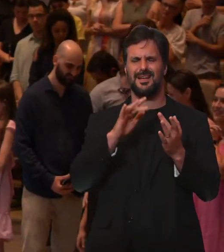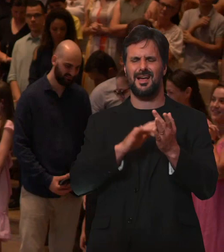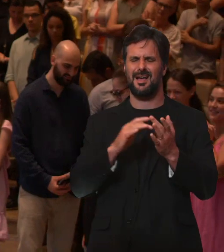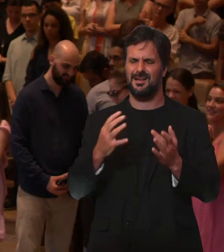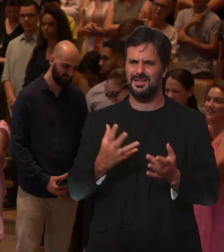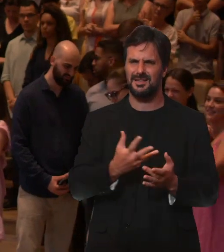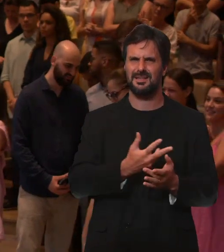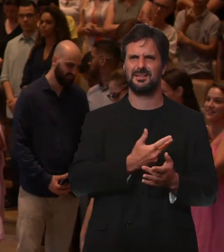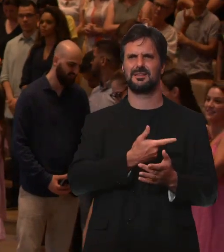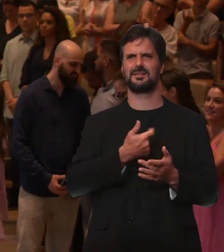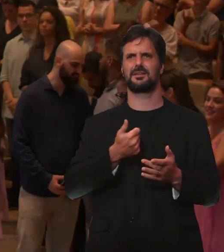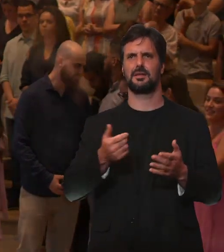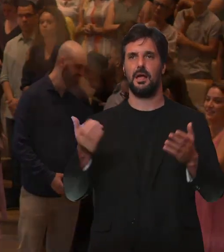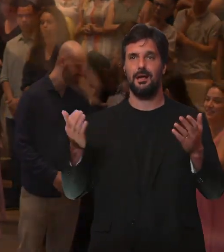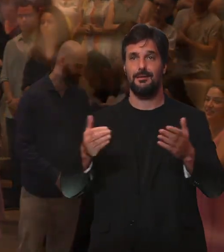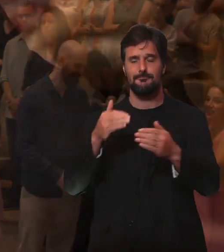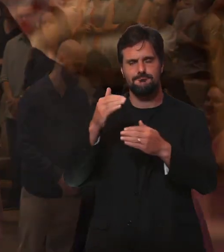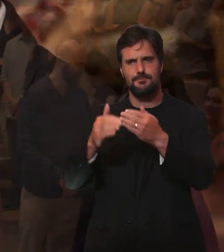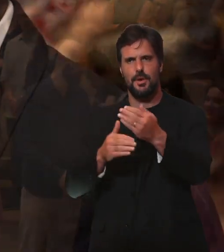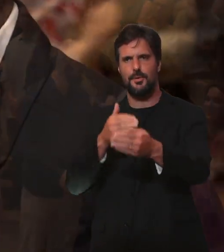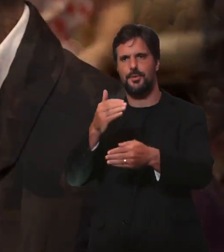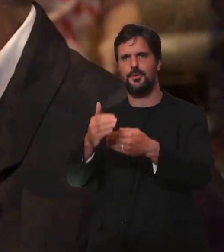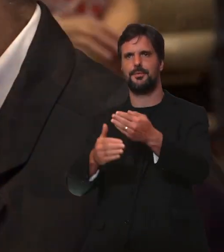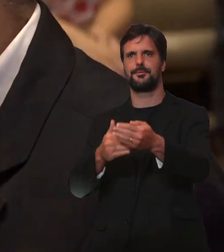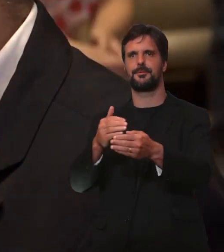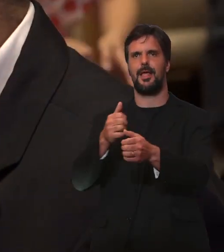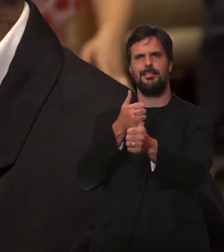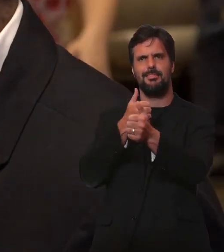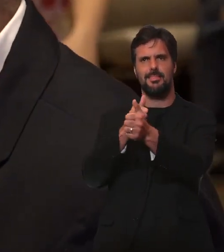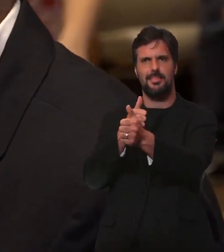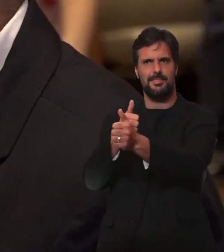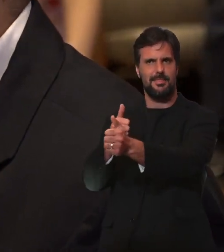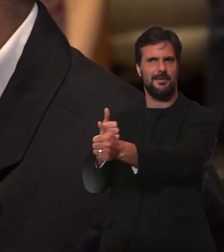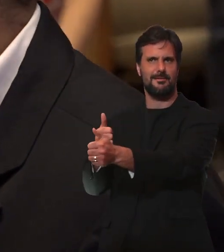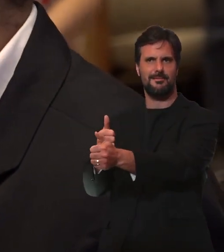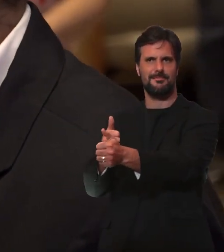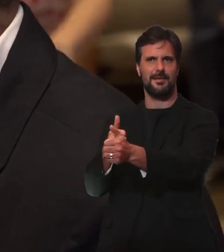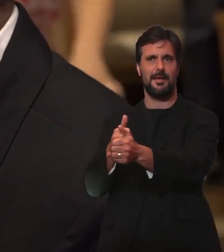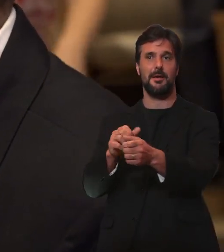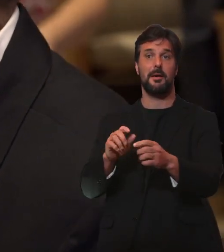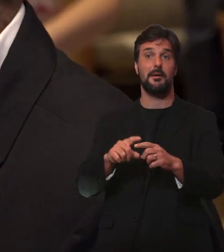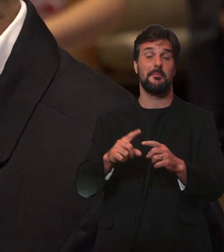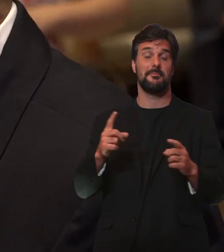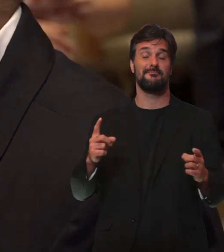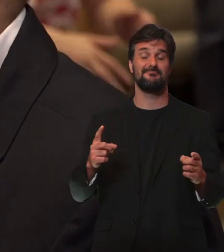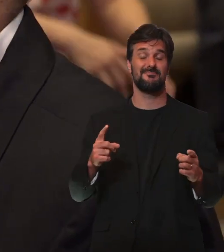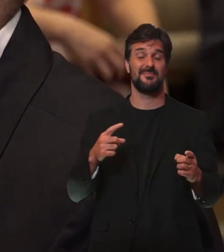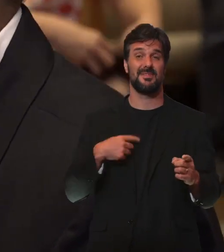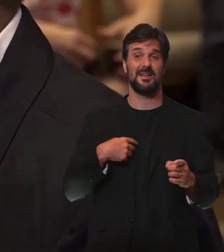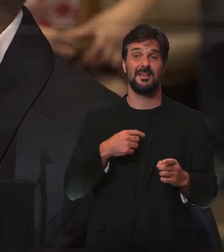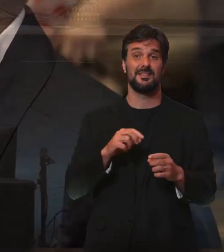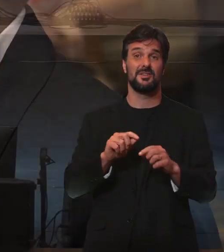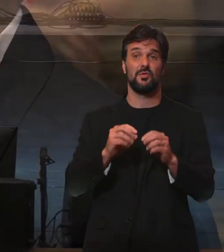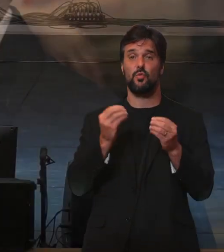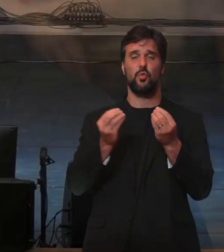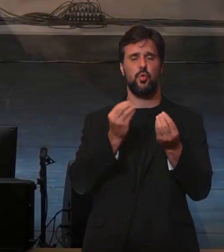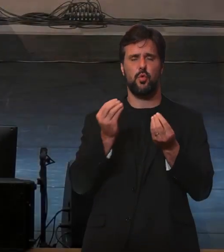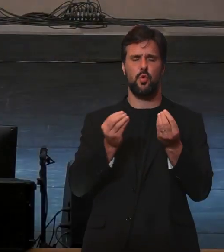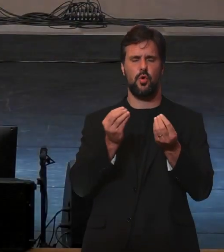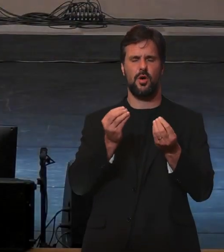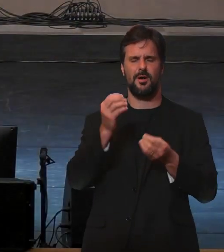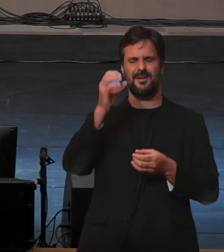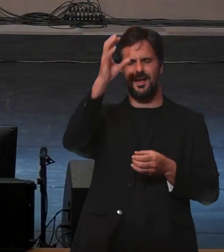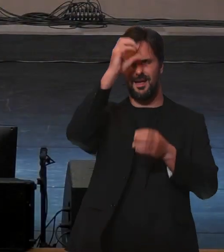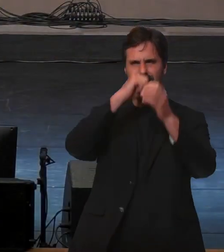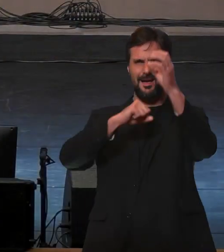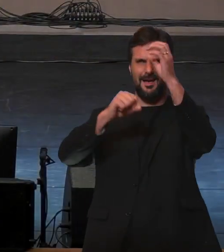próximos passos. Às vezes a gente fala que é um seguidor de Jesus, um cristão, mas nem sabe o que ele ensinou. A gente quer te